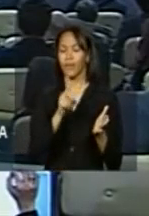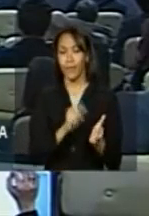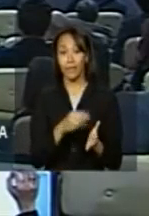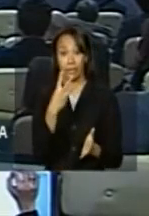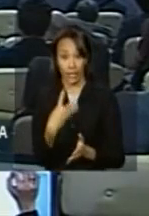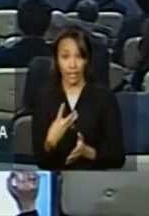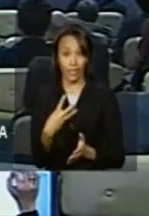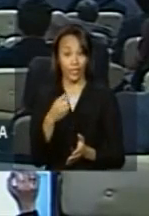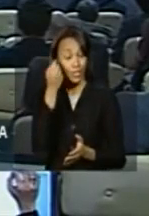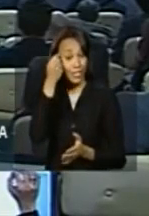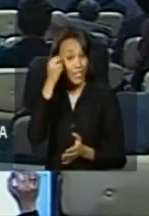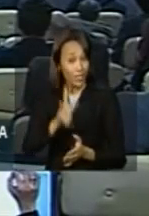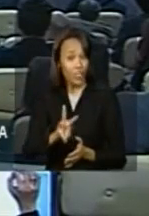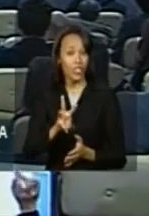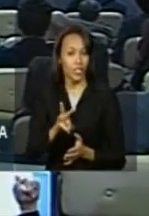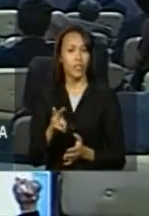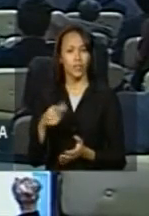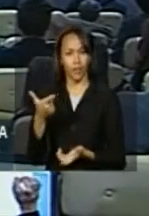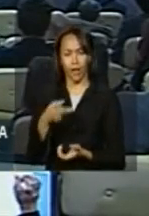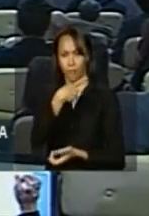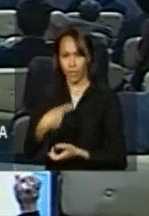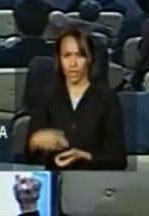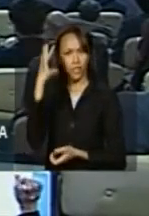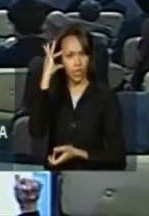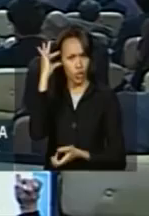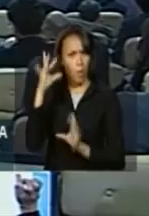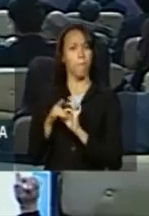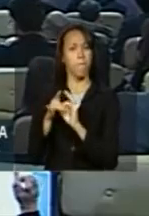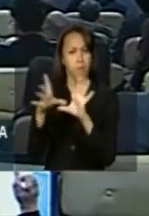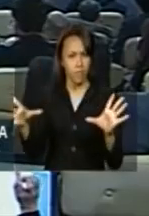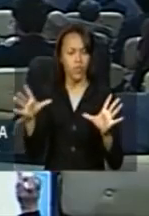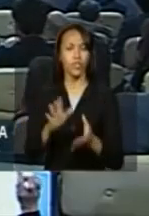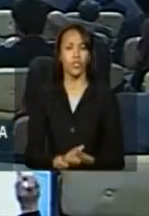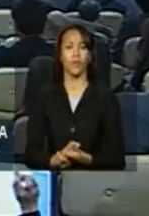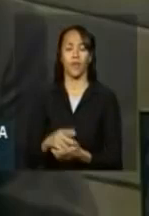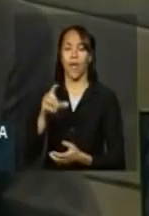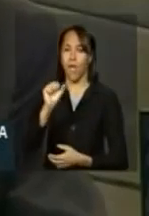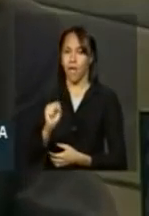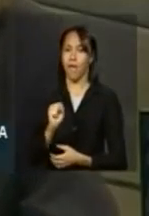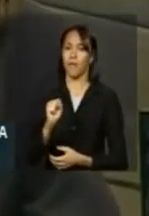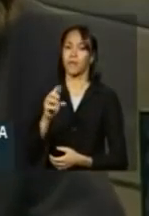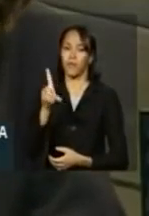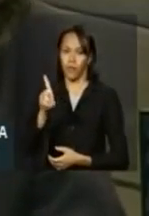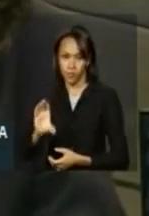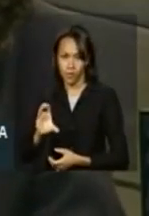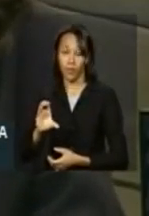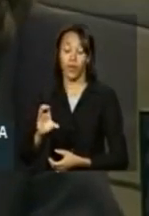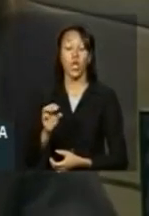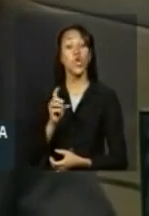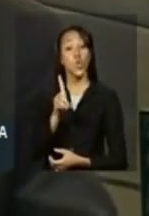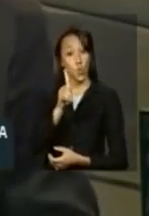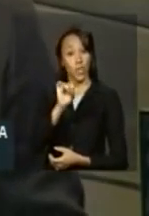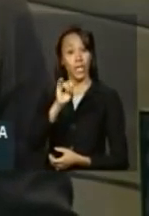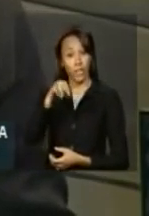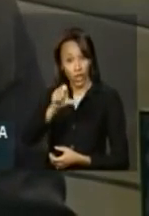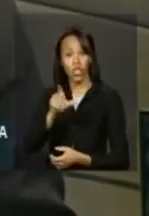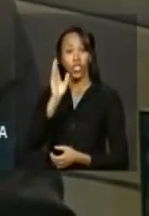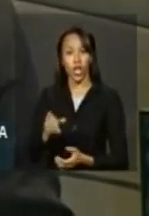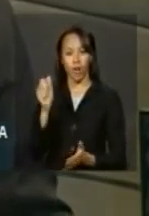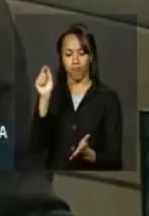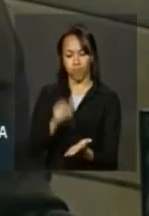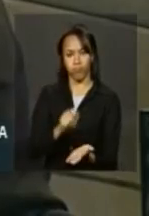de a presidenta Dilma sancionar a extensão do RDC para as obras do PAC, o DENIT já publicou a